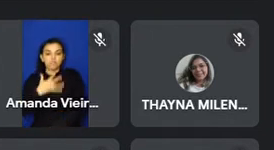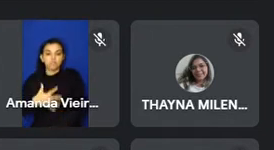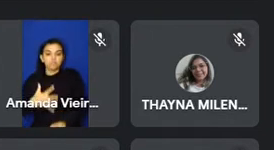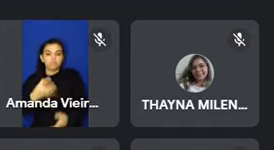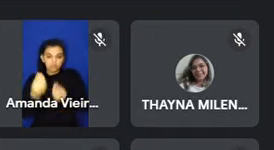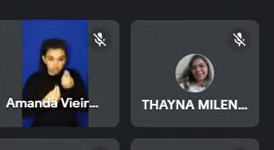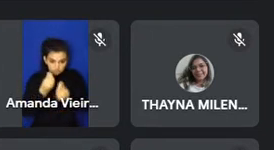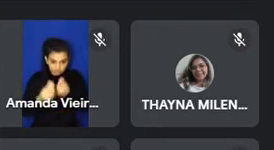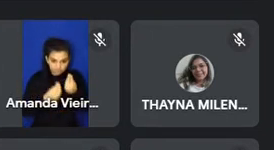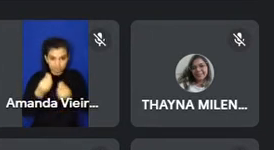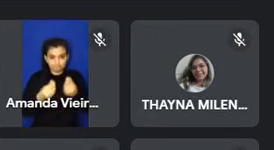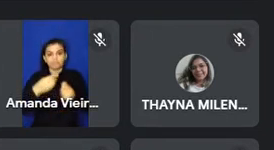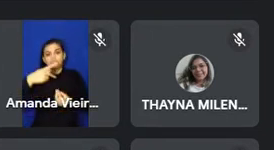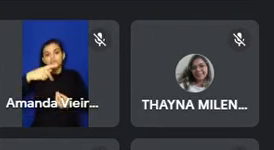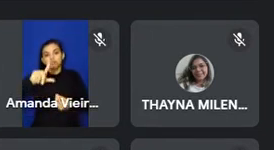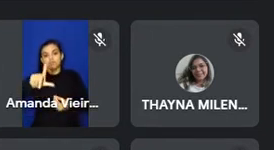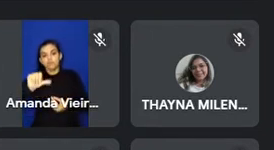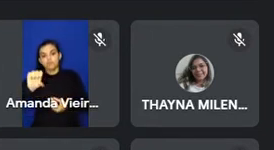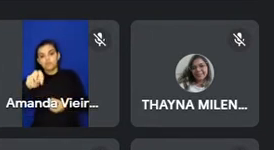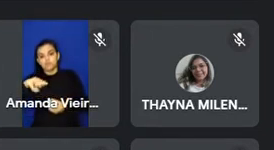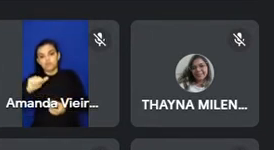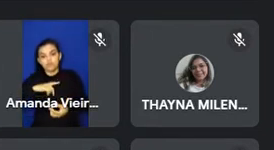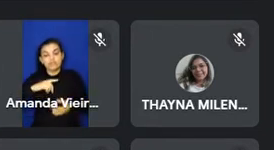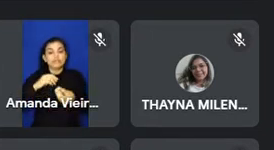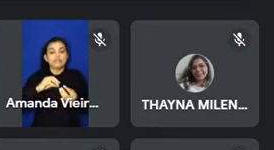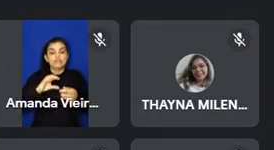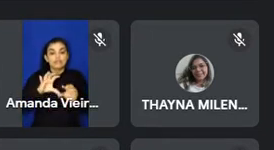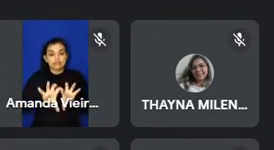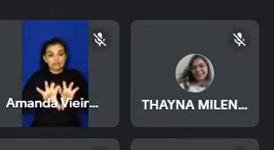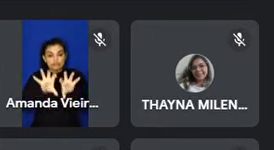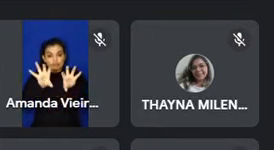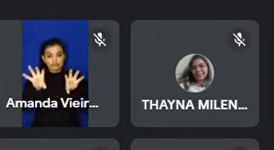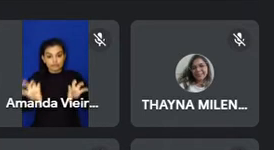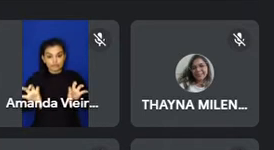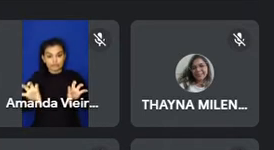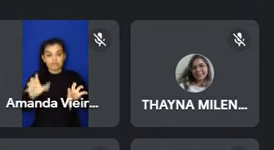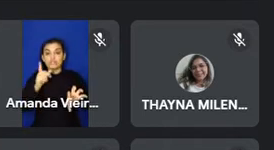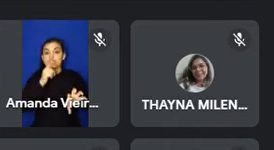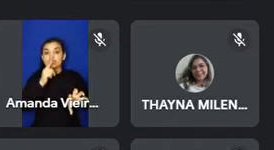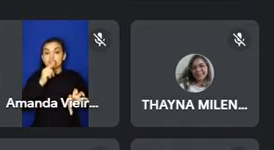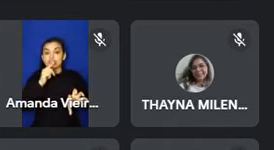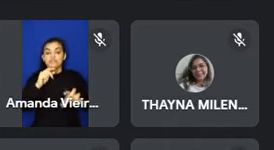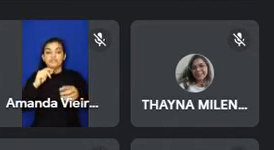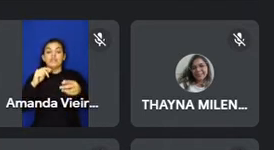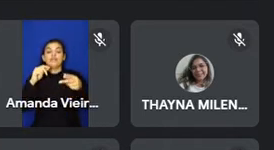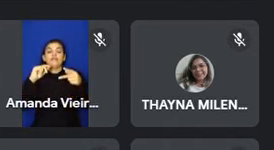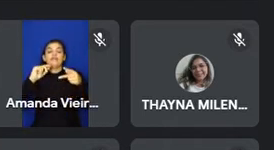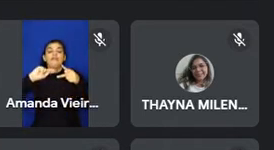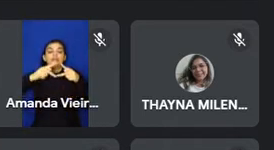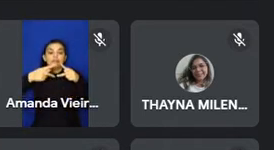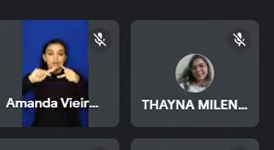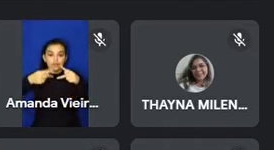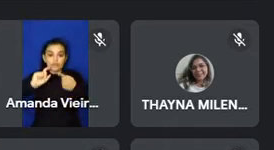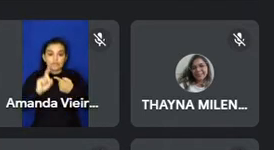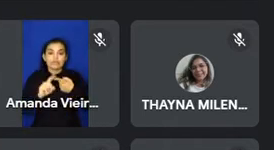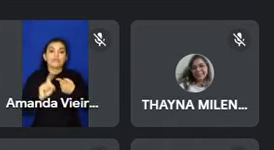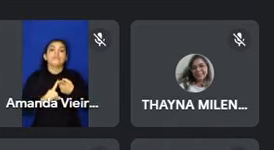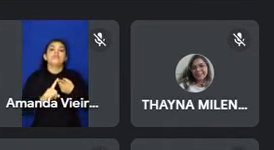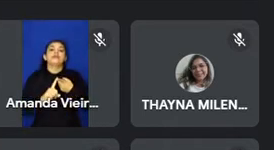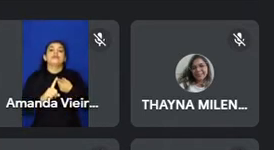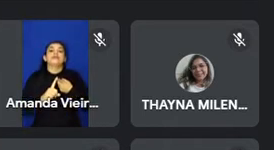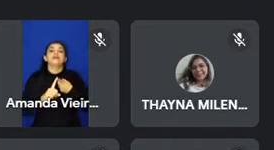né, e depois separar esse plasma do soro e das proteínas, eu obtenho o soro do sanguíneo